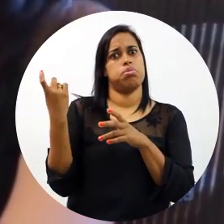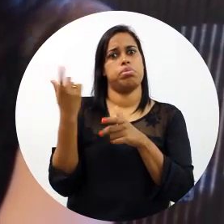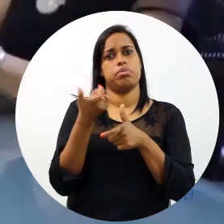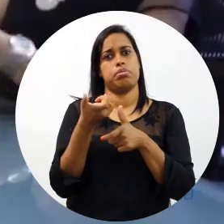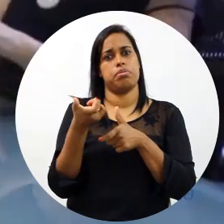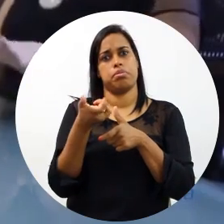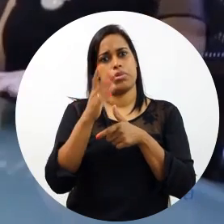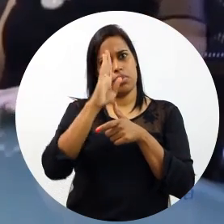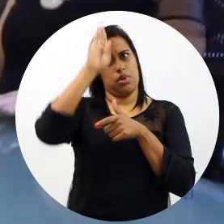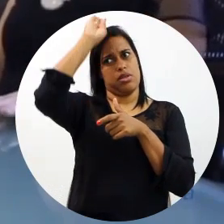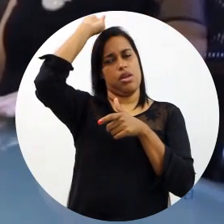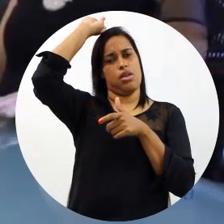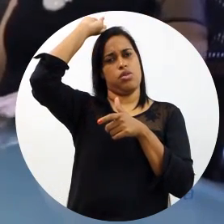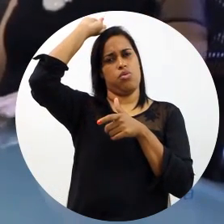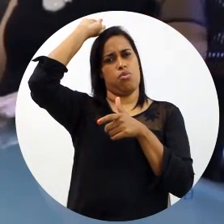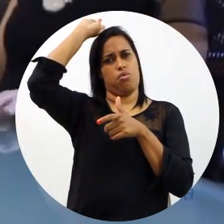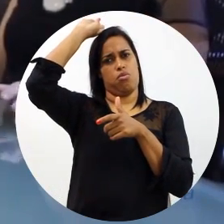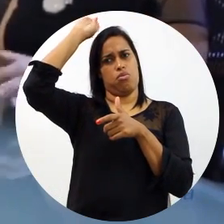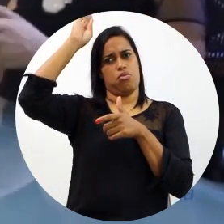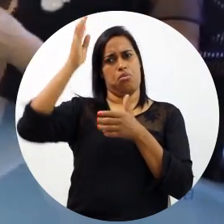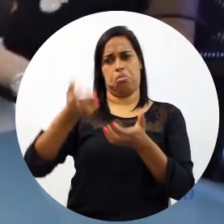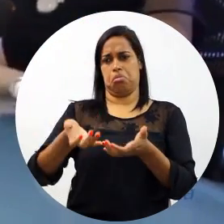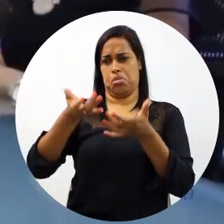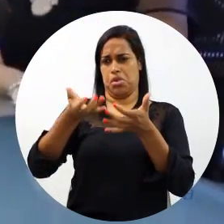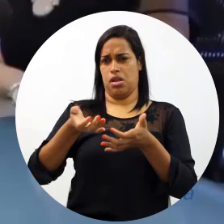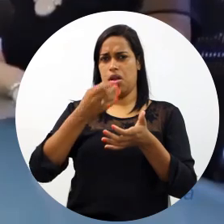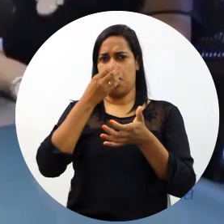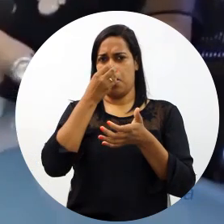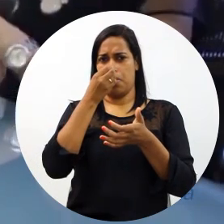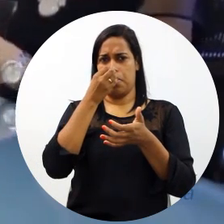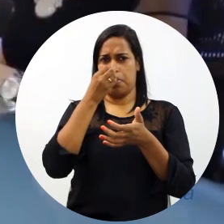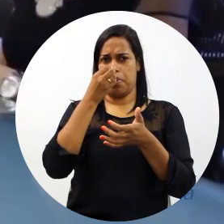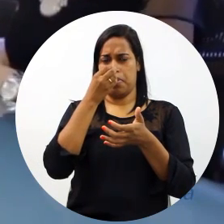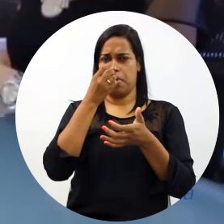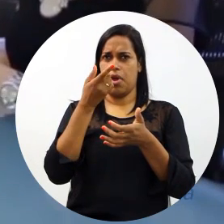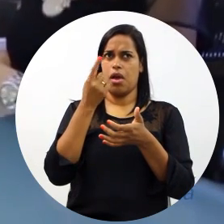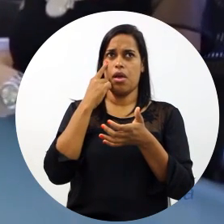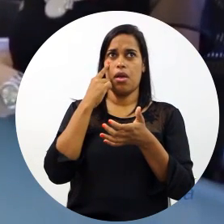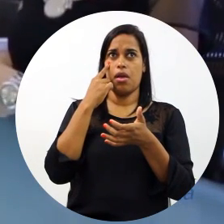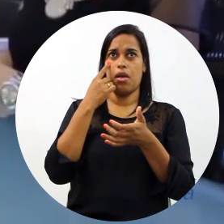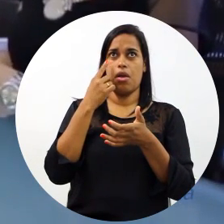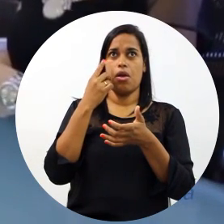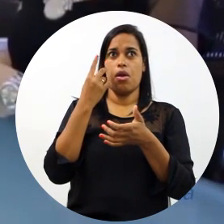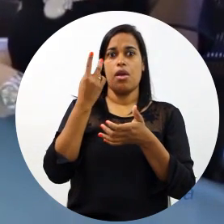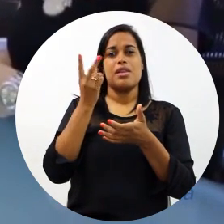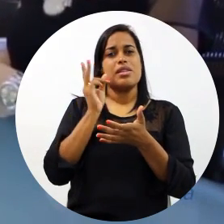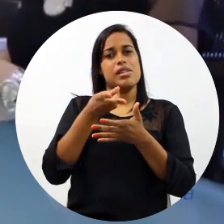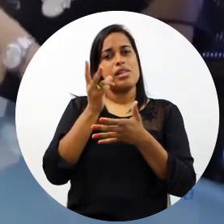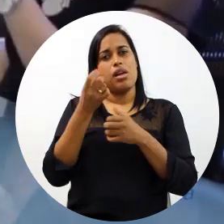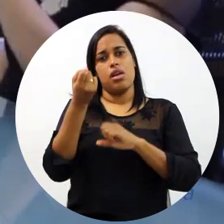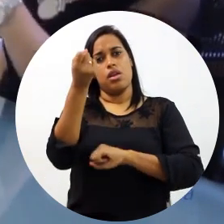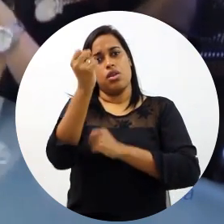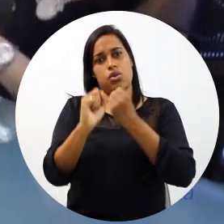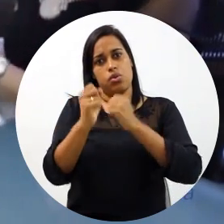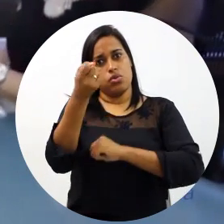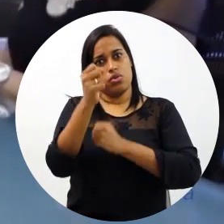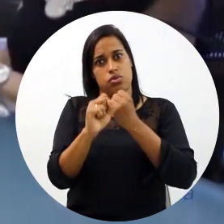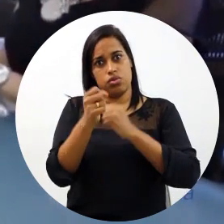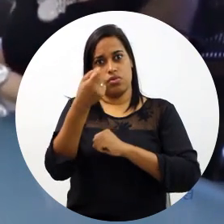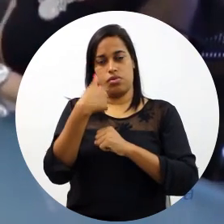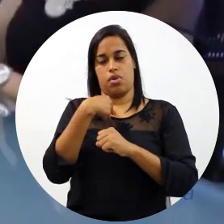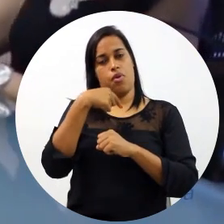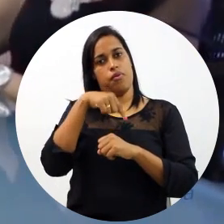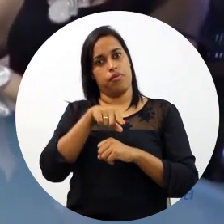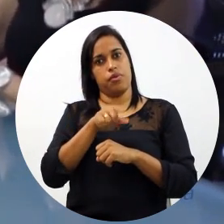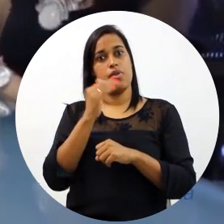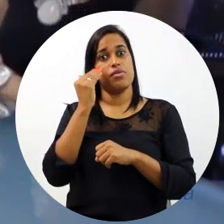sonoro. Ouvimos o sinal sonoro, eu, embora consultora hoje, mas minha base foi toda dentro de indústria, então eu fui bem